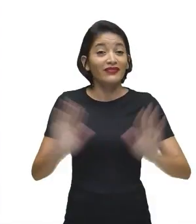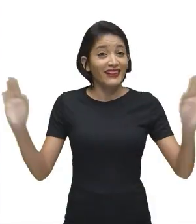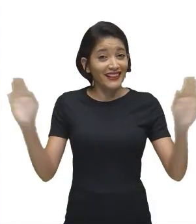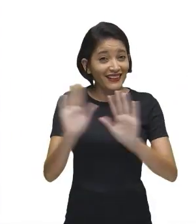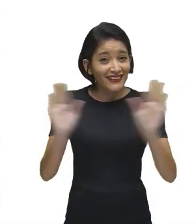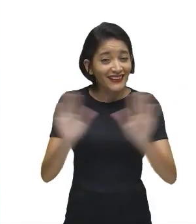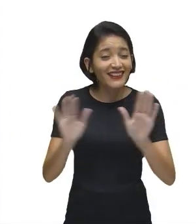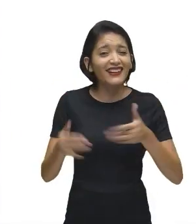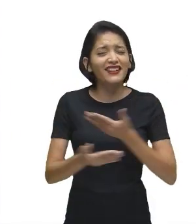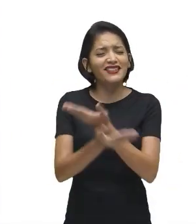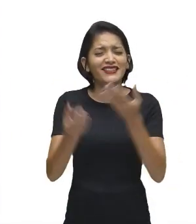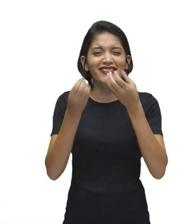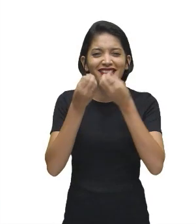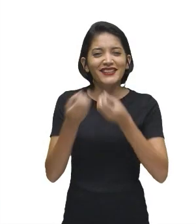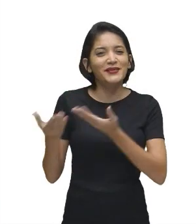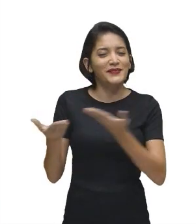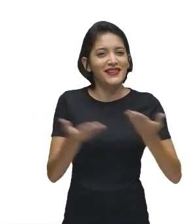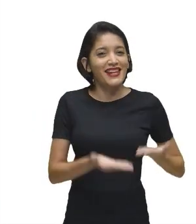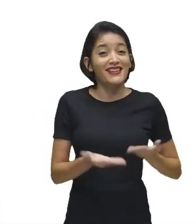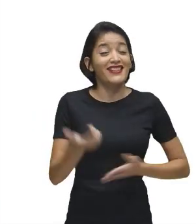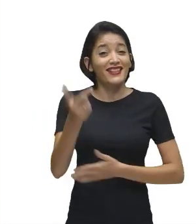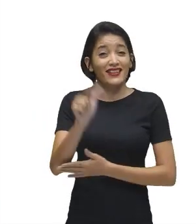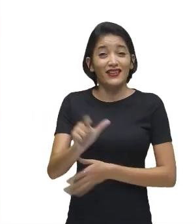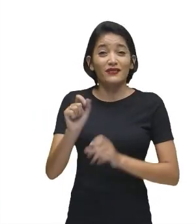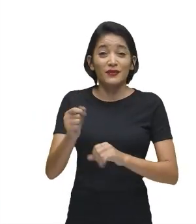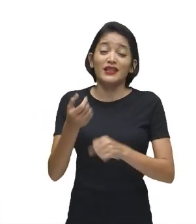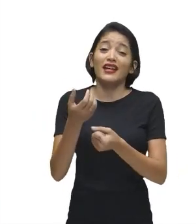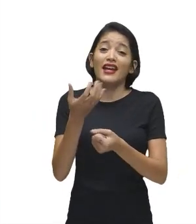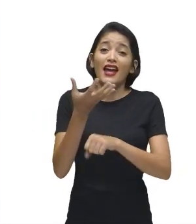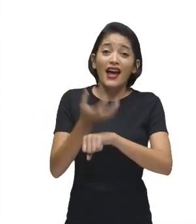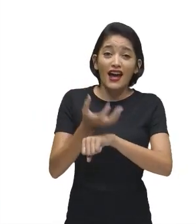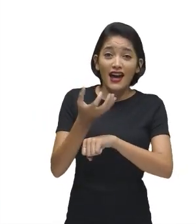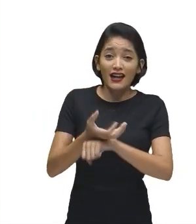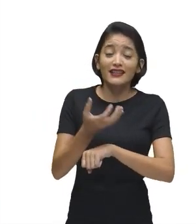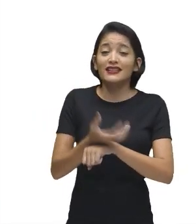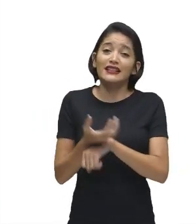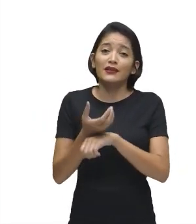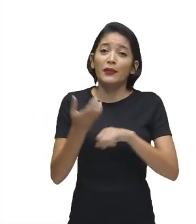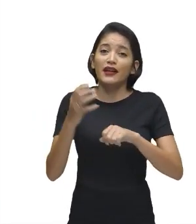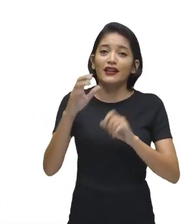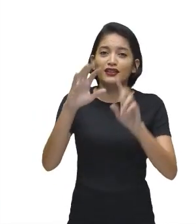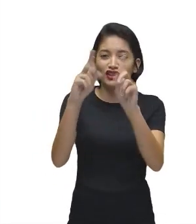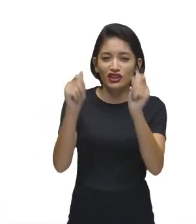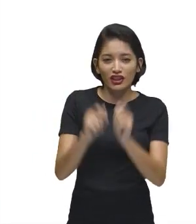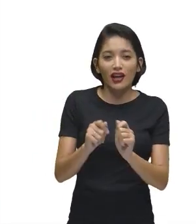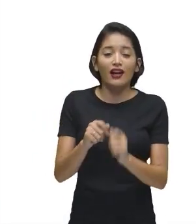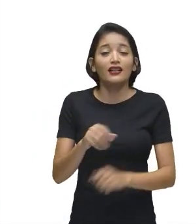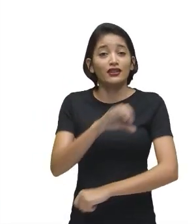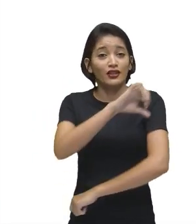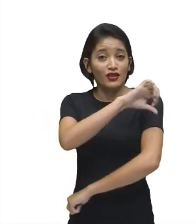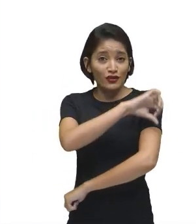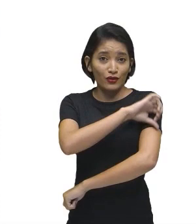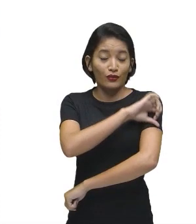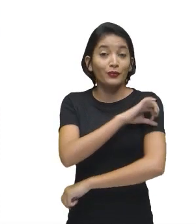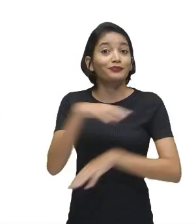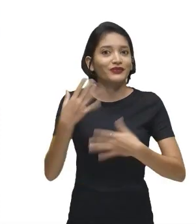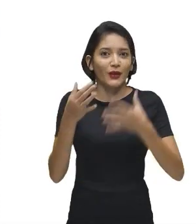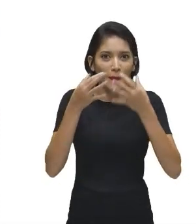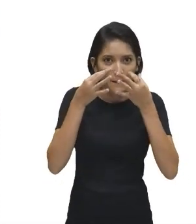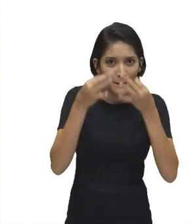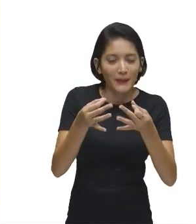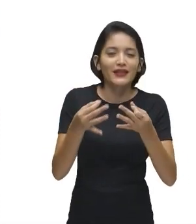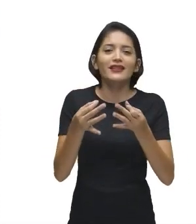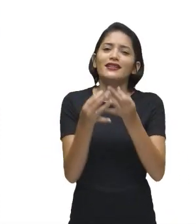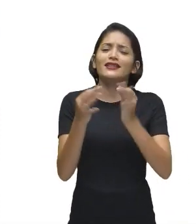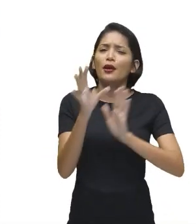Olá, sejam bem-vindos a mais uma aula de arte do nono ano. Então, fiquem atentos ao conteúdo da aula